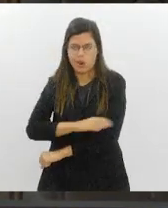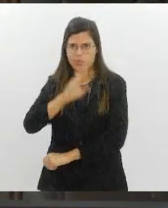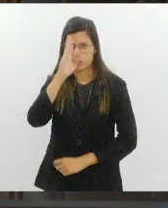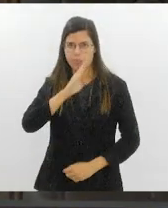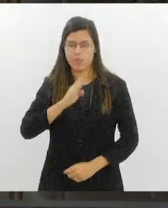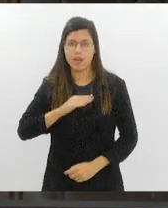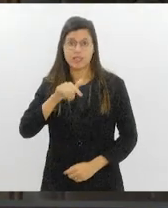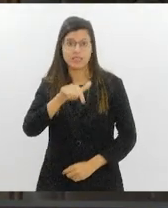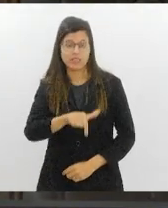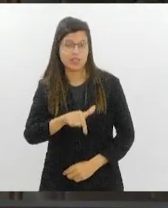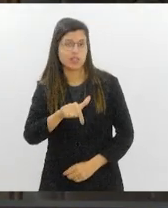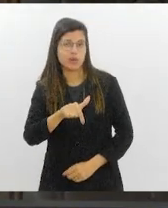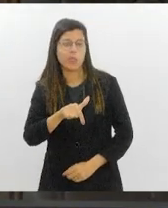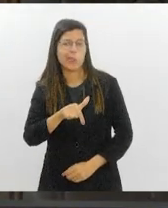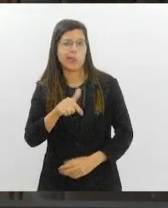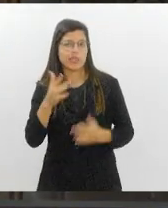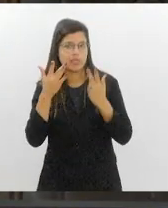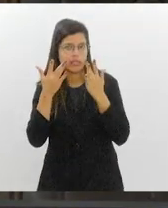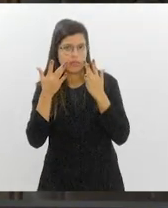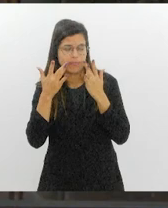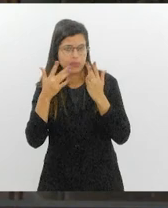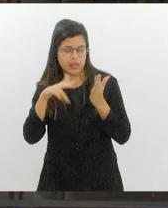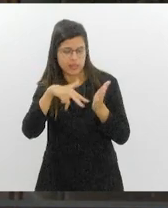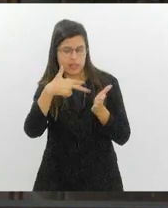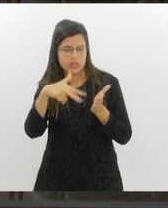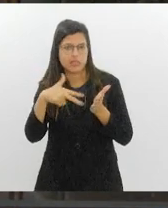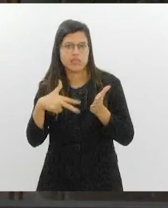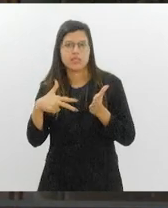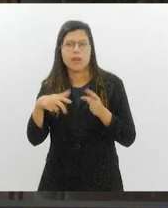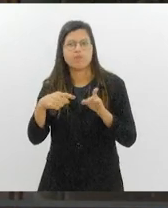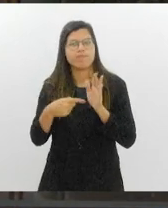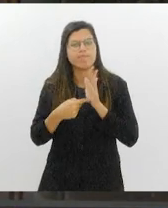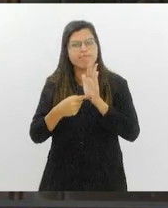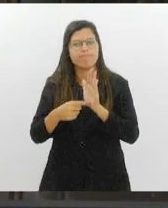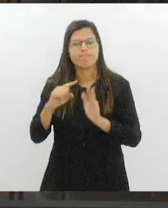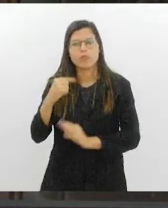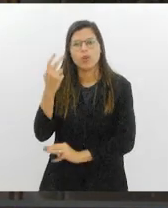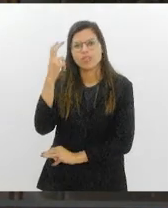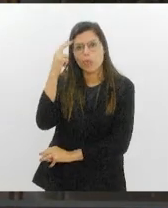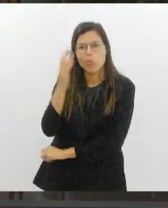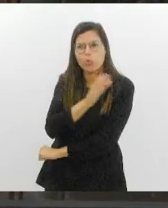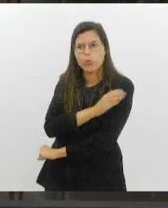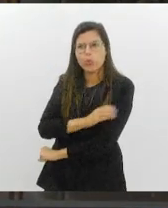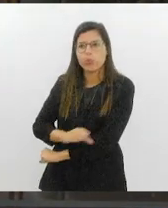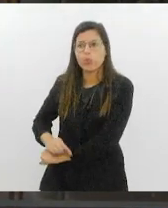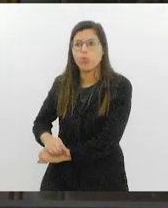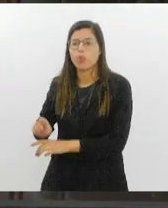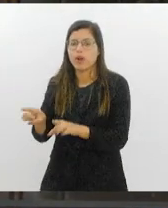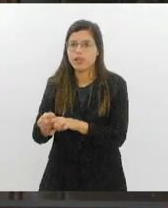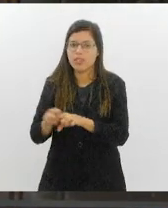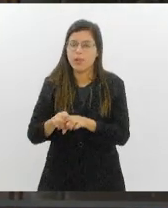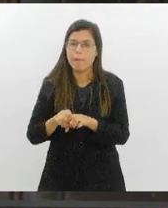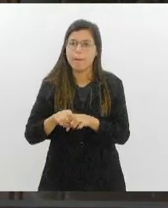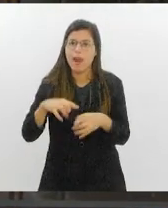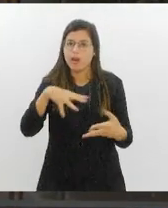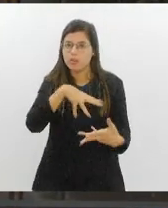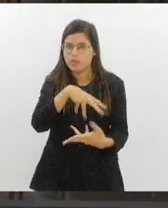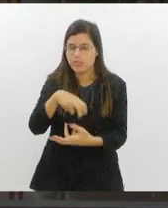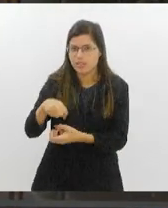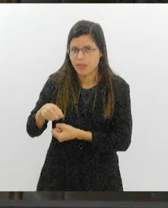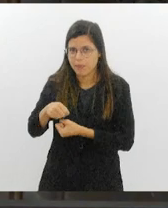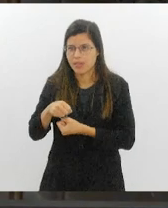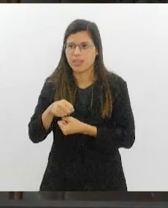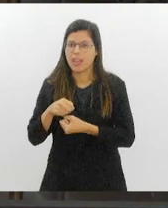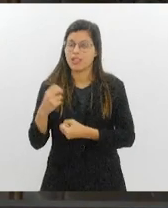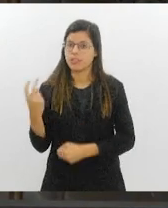Sagração captura a essência da nossa cultura, integrando os elementos de sustentabilidade e criatividade, valores que